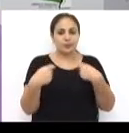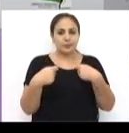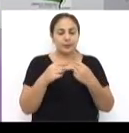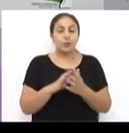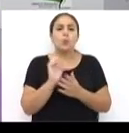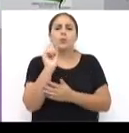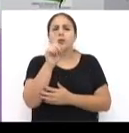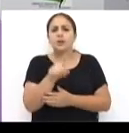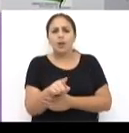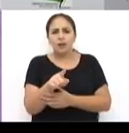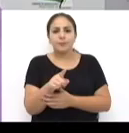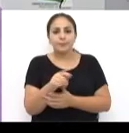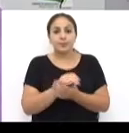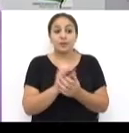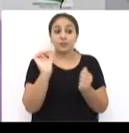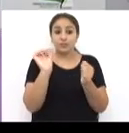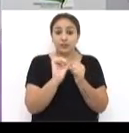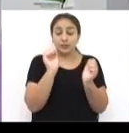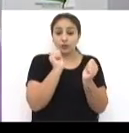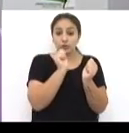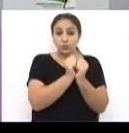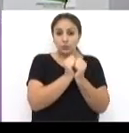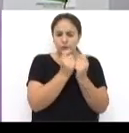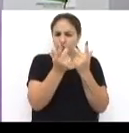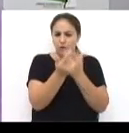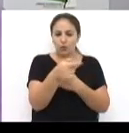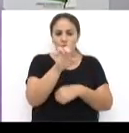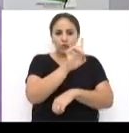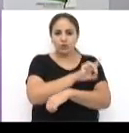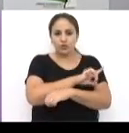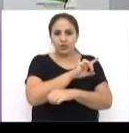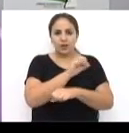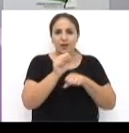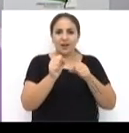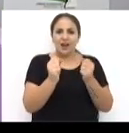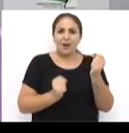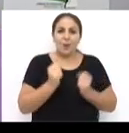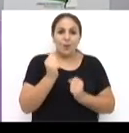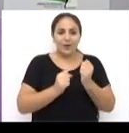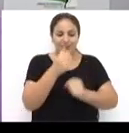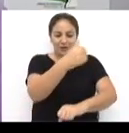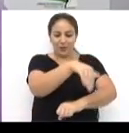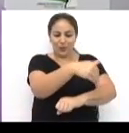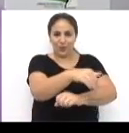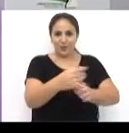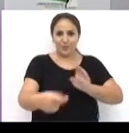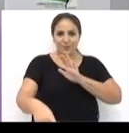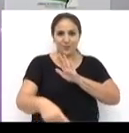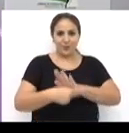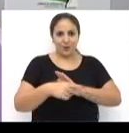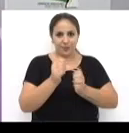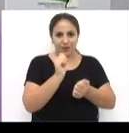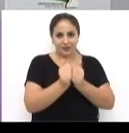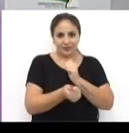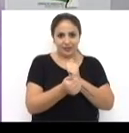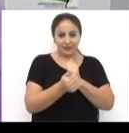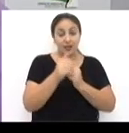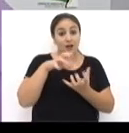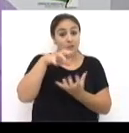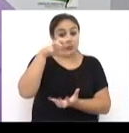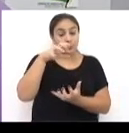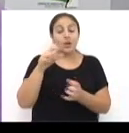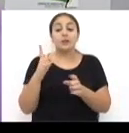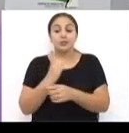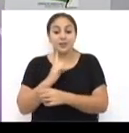O que seria ela? Seria promover juntamente, no mesmo dia dessas corridas de rua, para os atletas adultos, uma